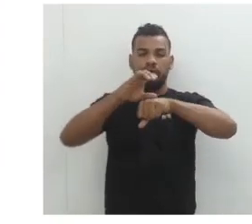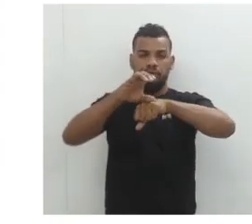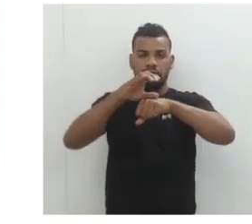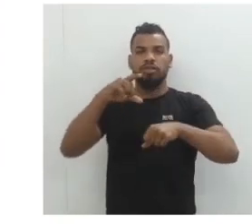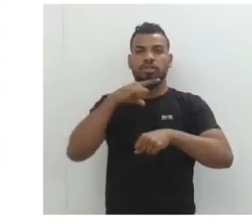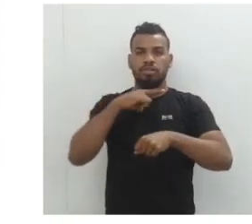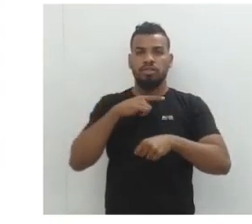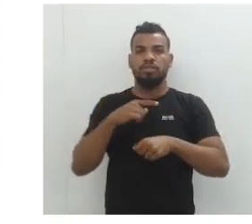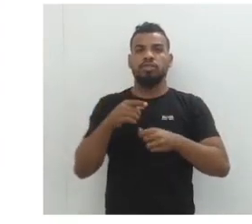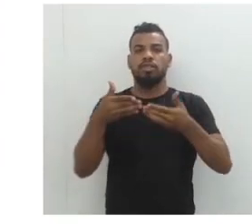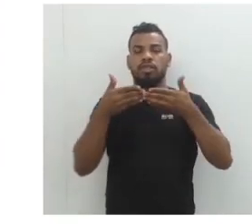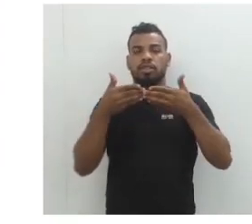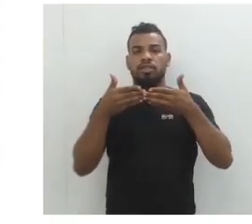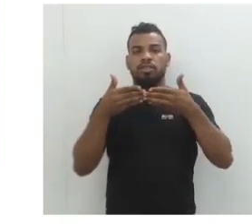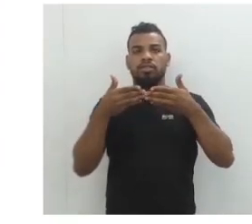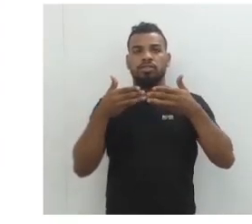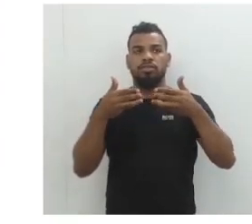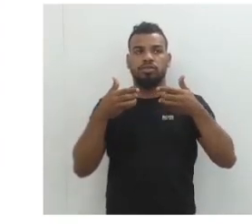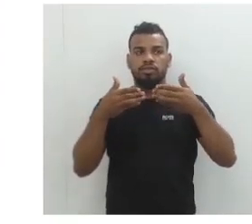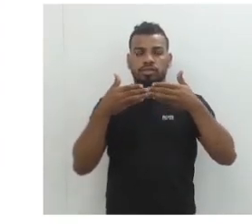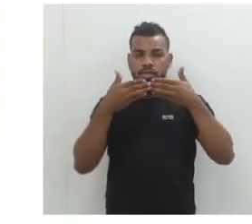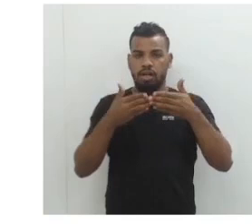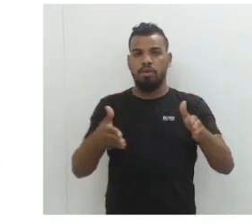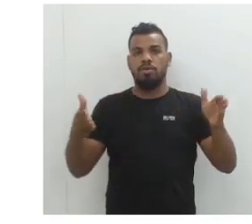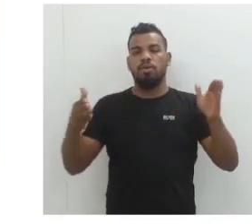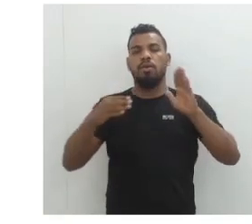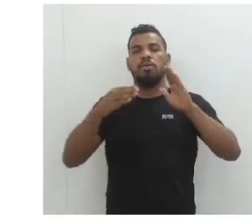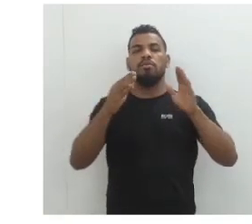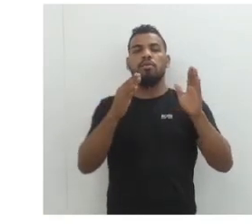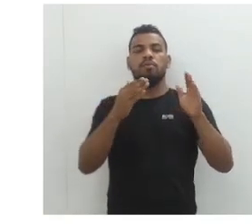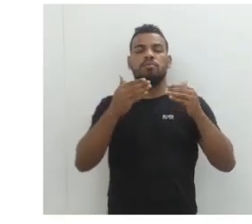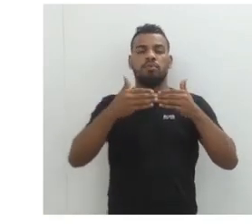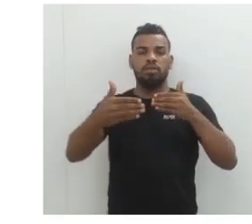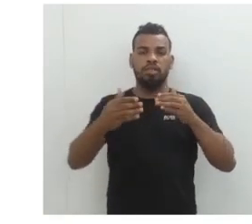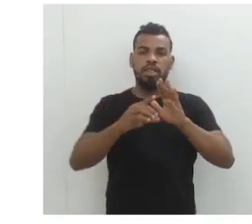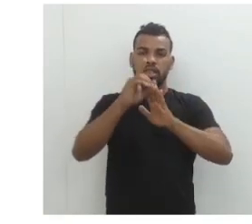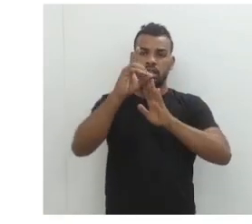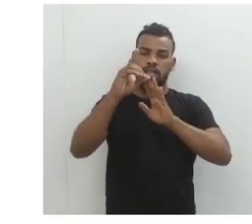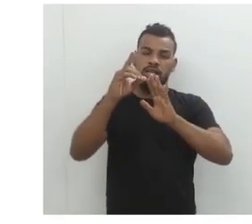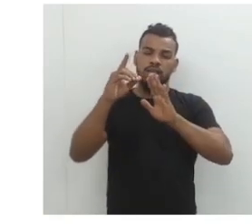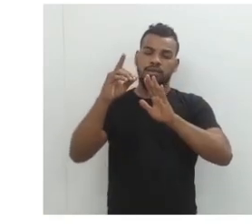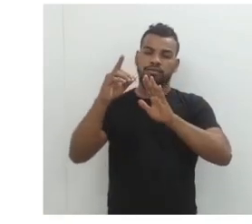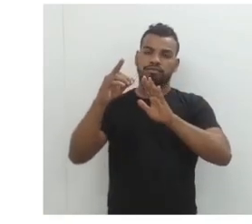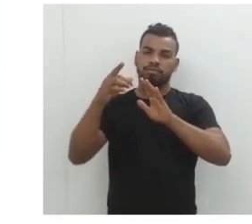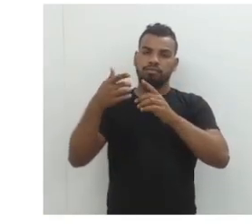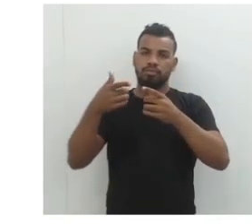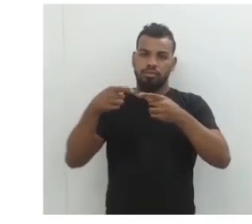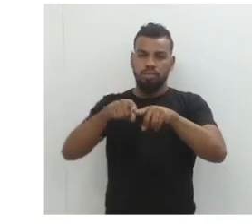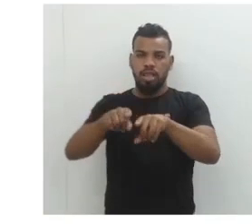tendo a abertura do processo democrático.